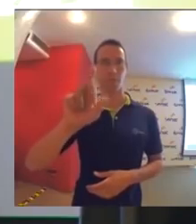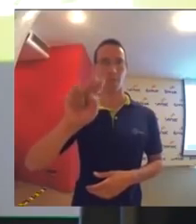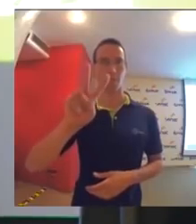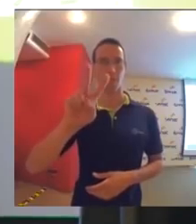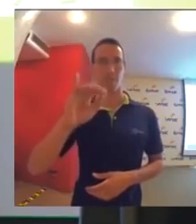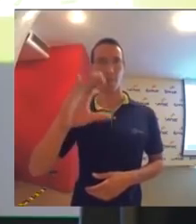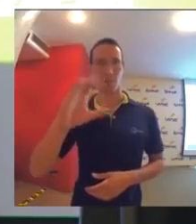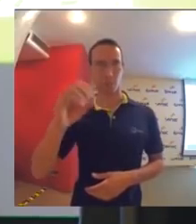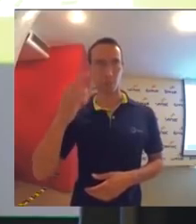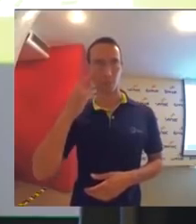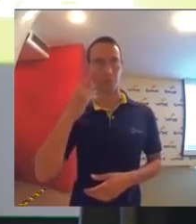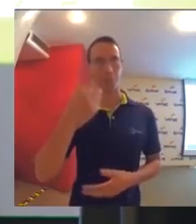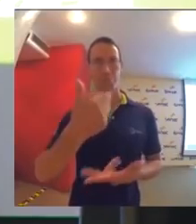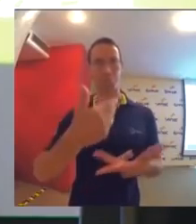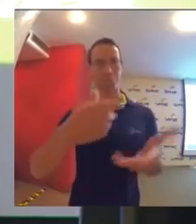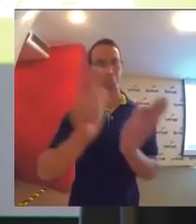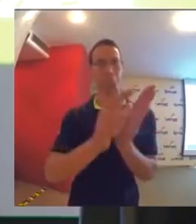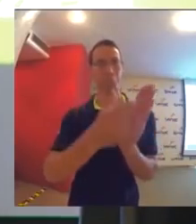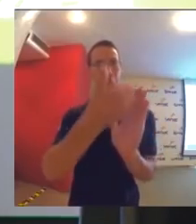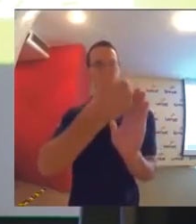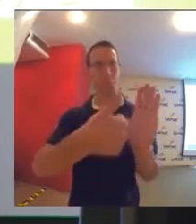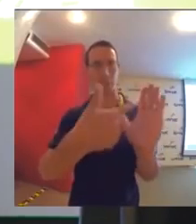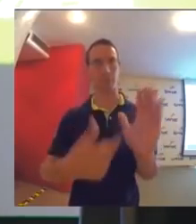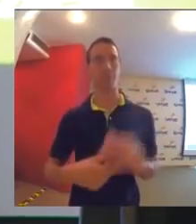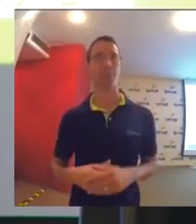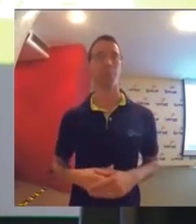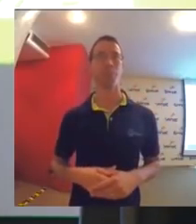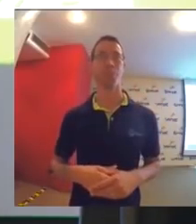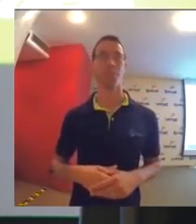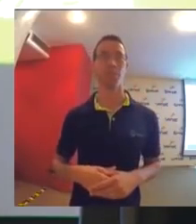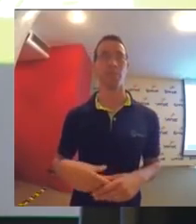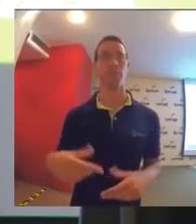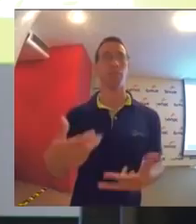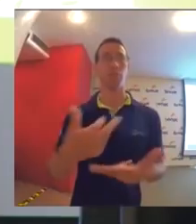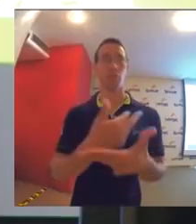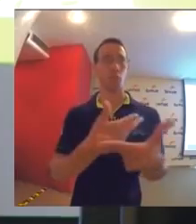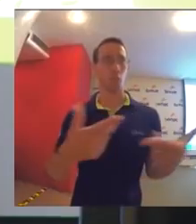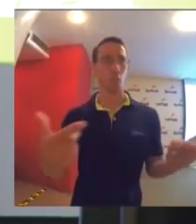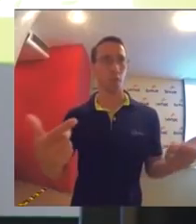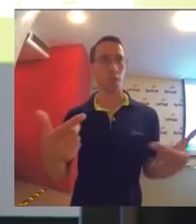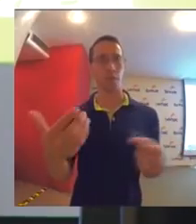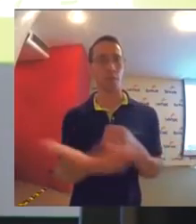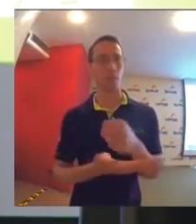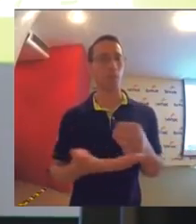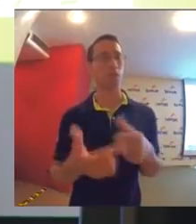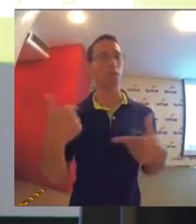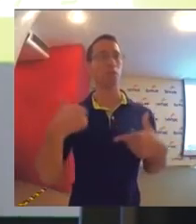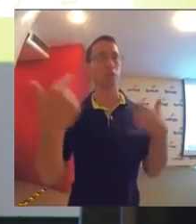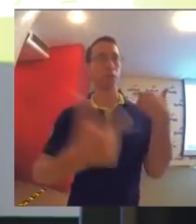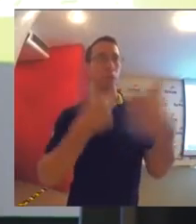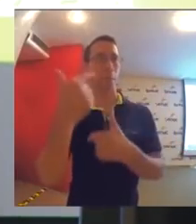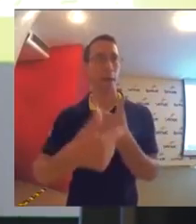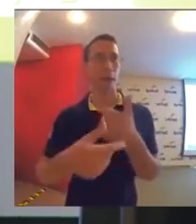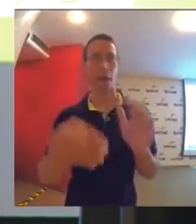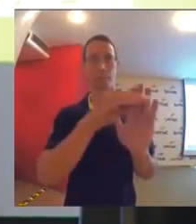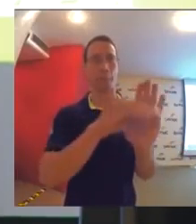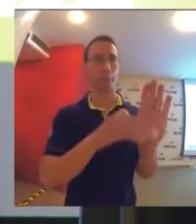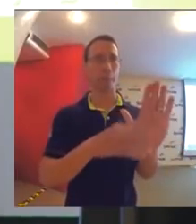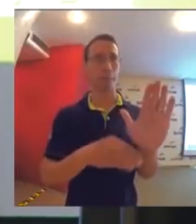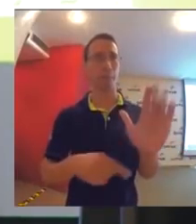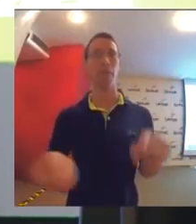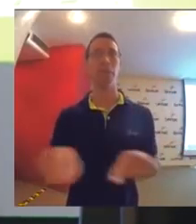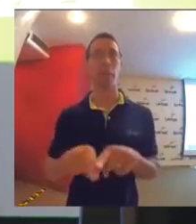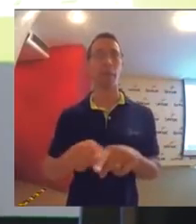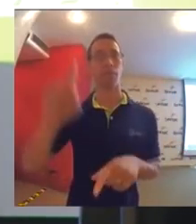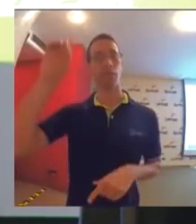papel timbrado e tal. No exercício das funções que me foram confiadas e do direito que me foi